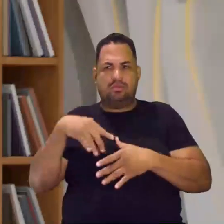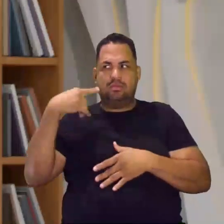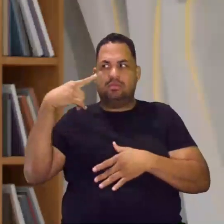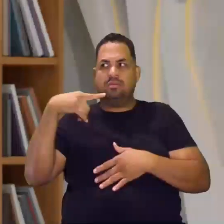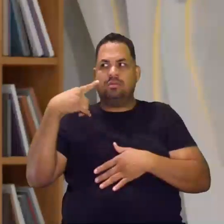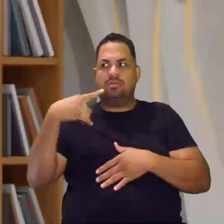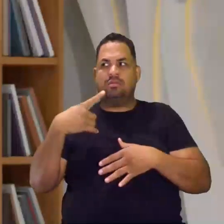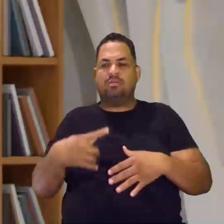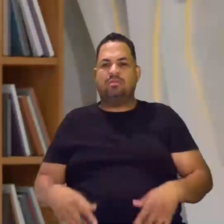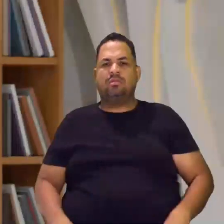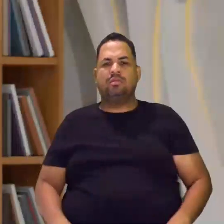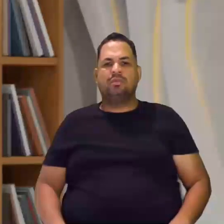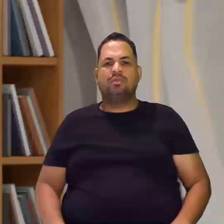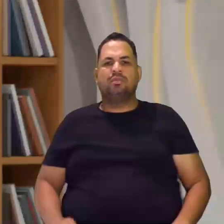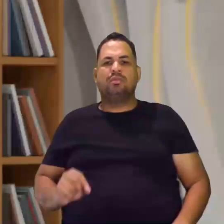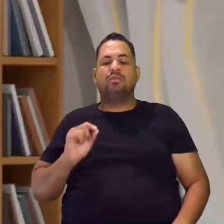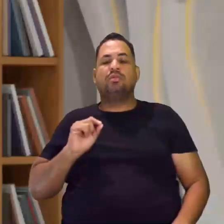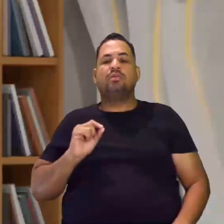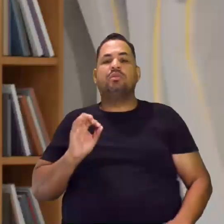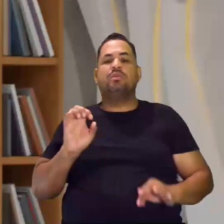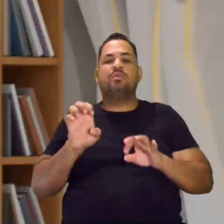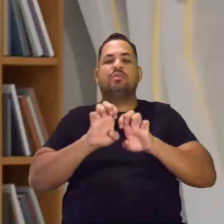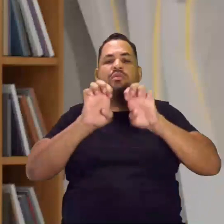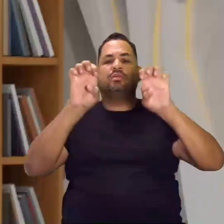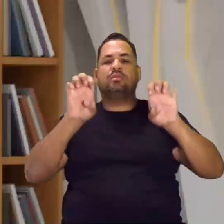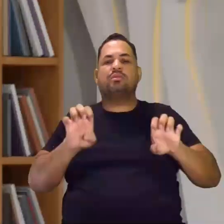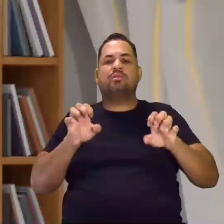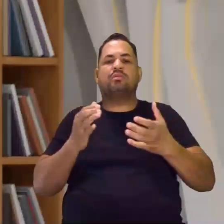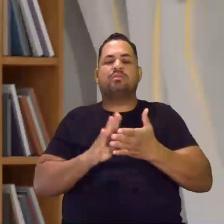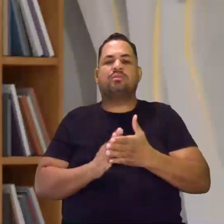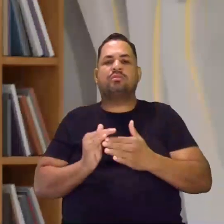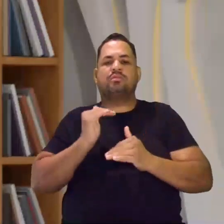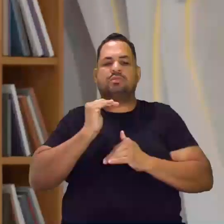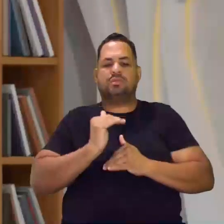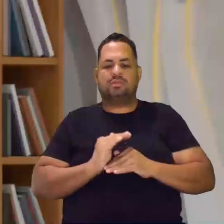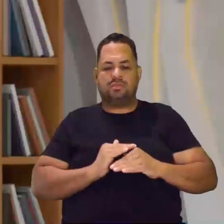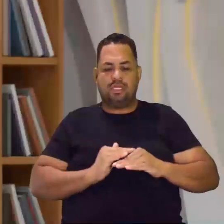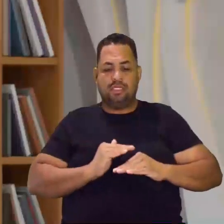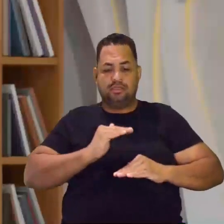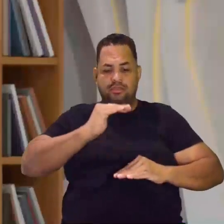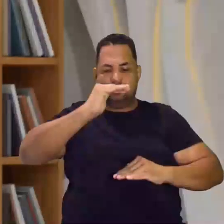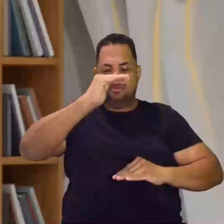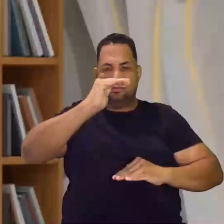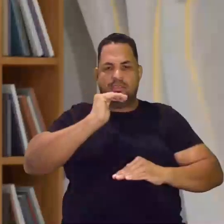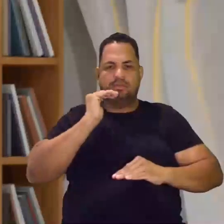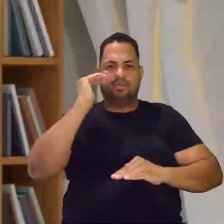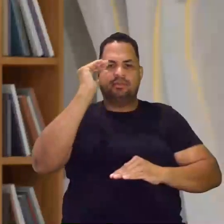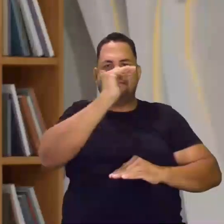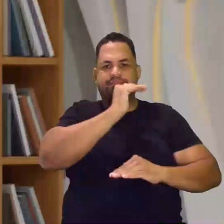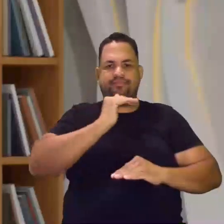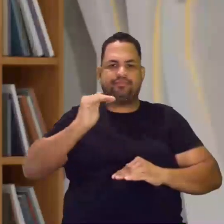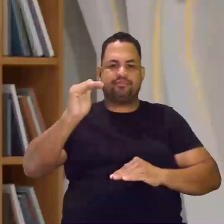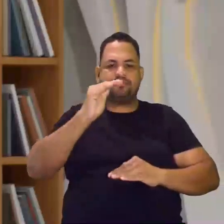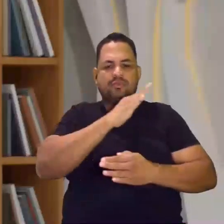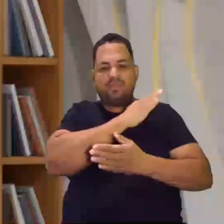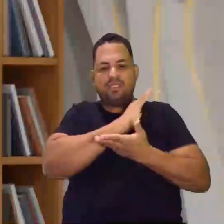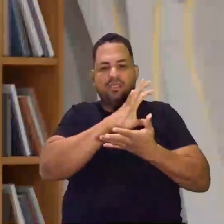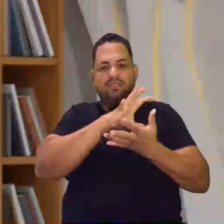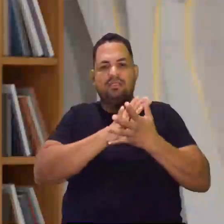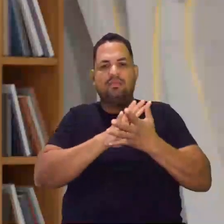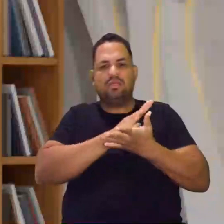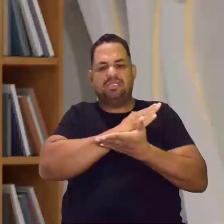espanhola. Então, o que se tem de estrutura hoje por cima da cidade, a gente fala por cima porque foram derrubadas,